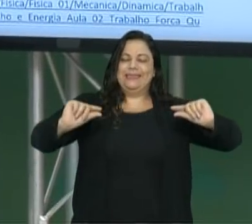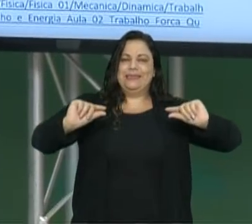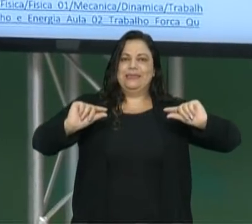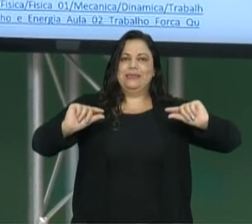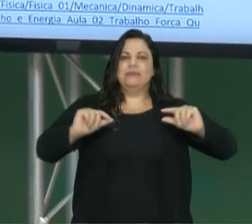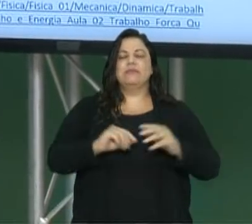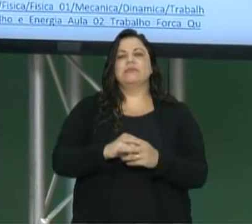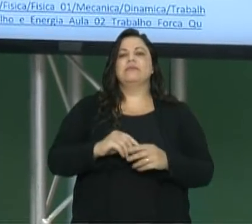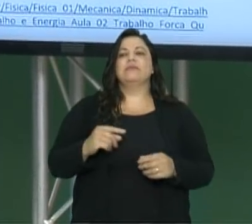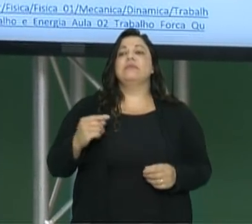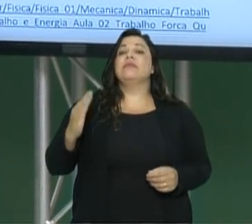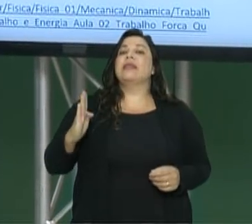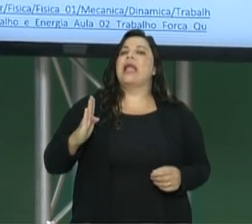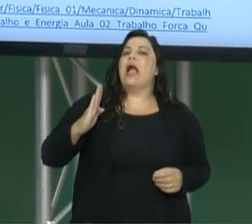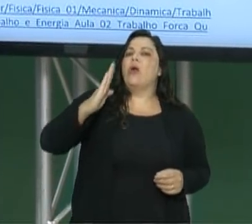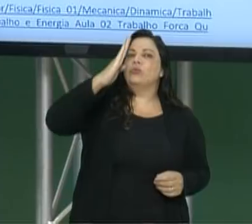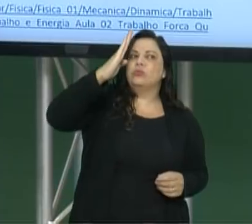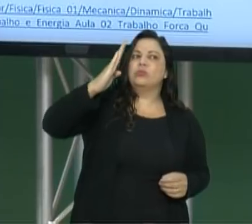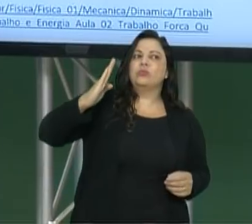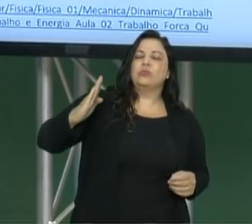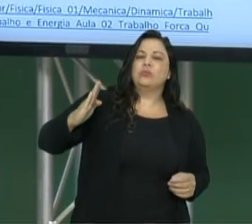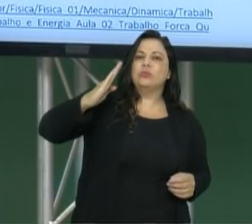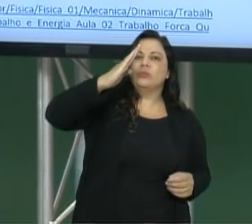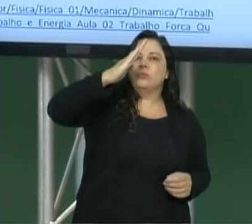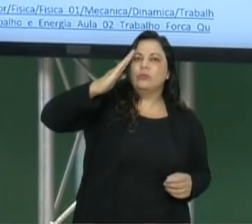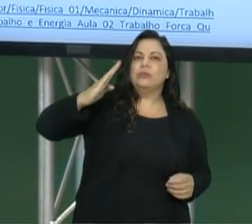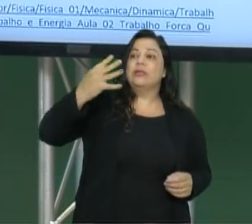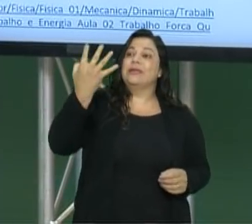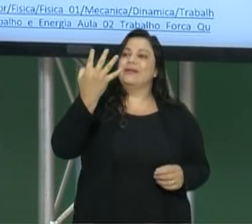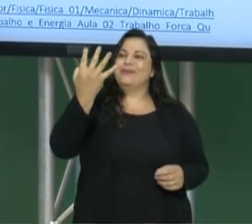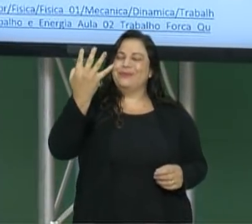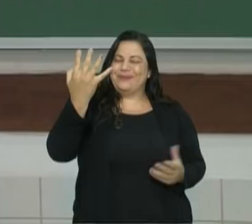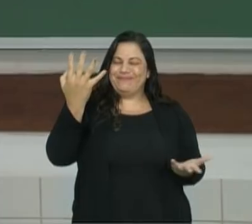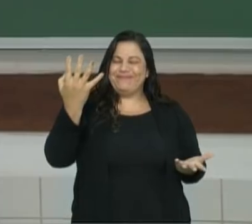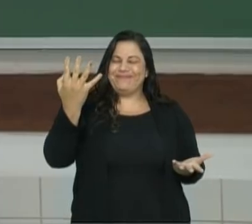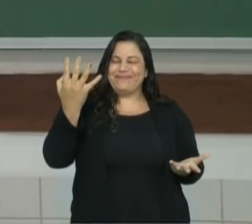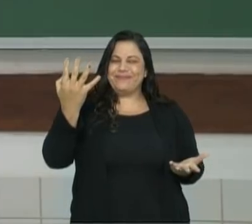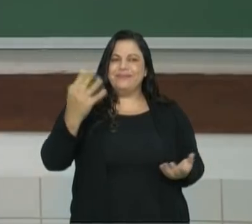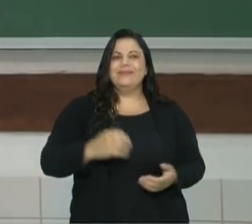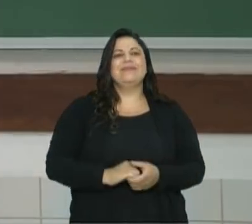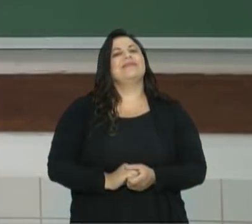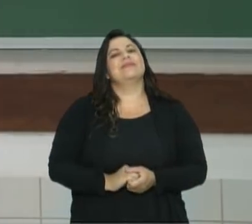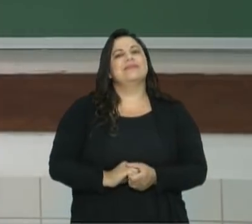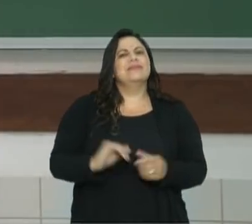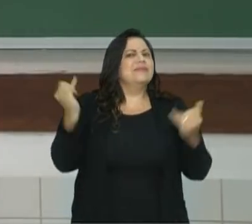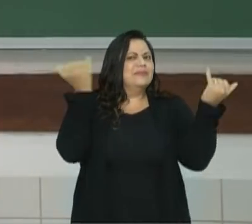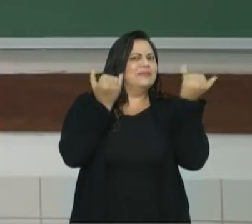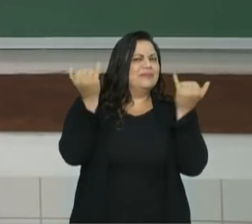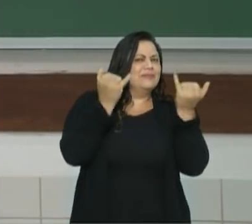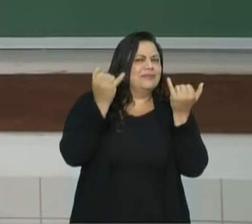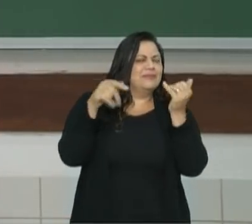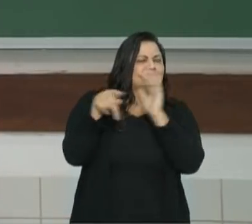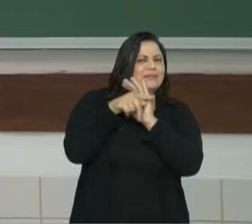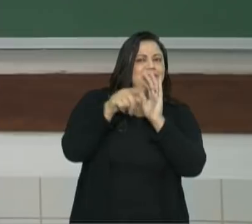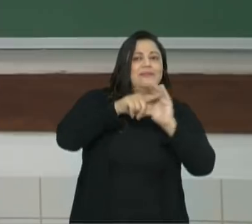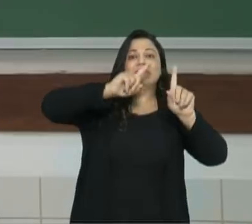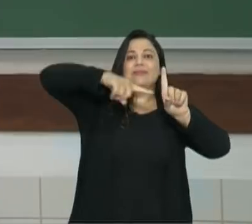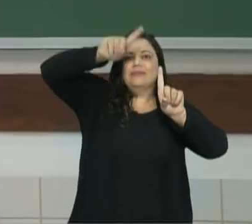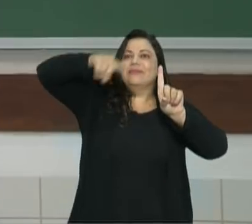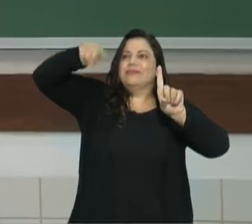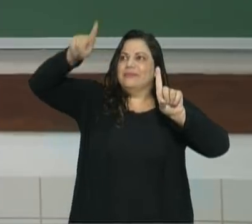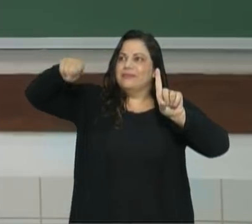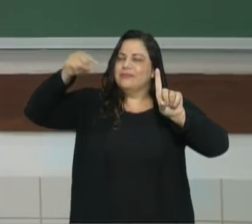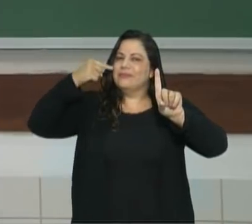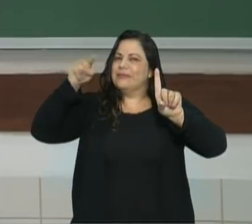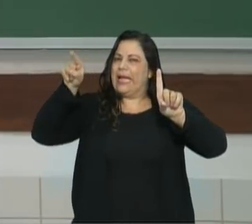altura? Esse cara, 4. Simples. Você vai tirar as informações do próprio gráfico.